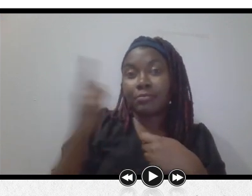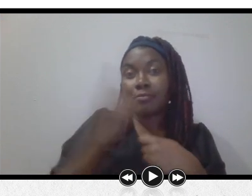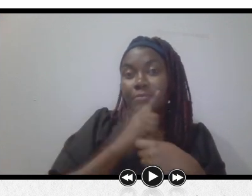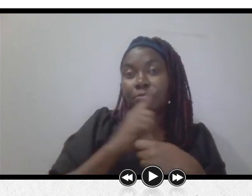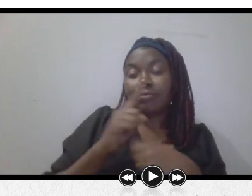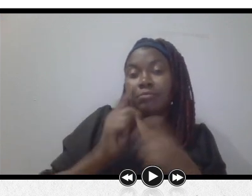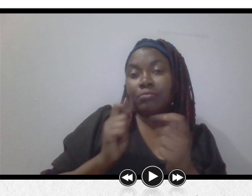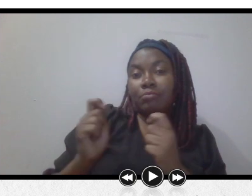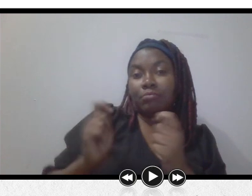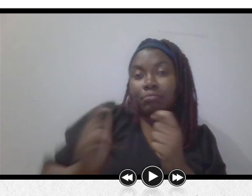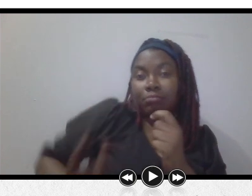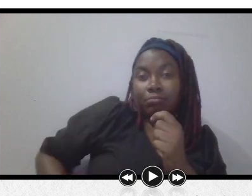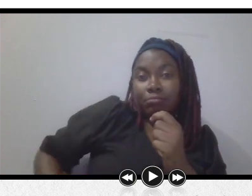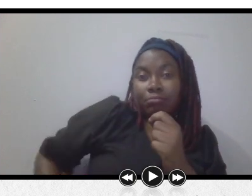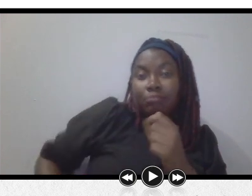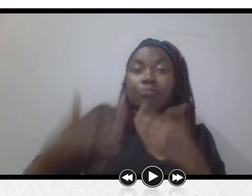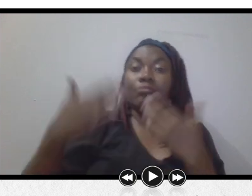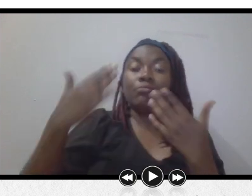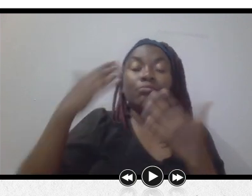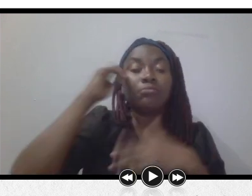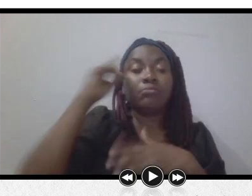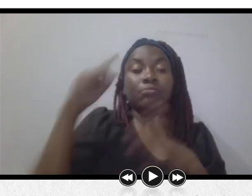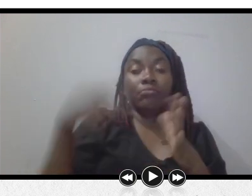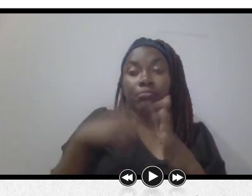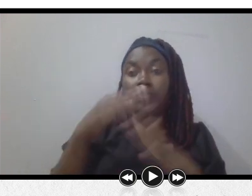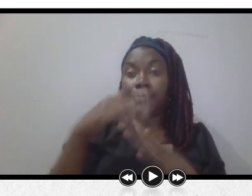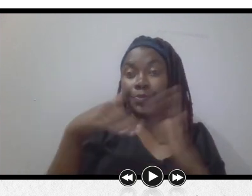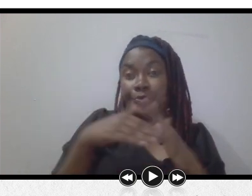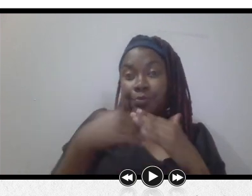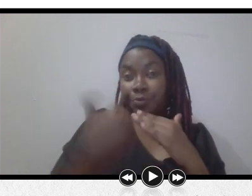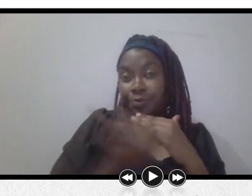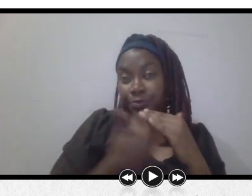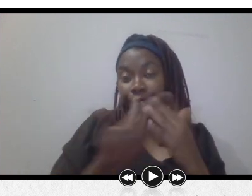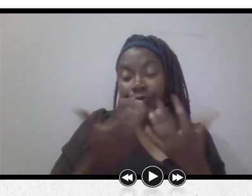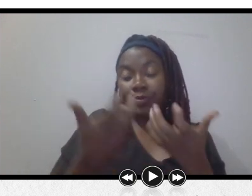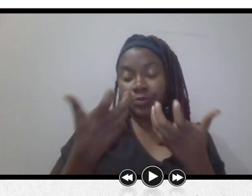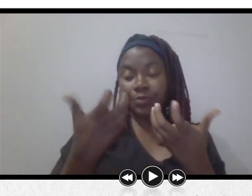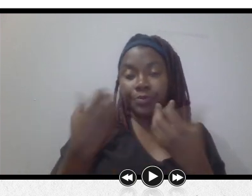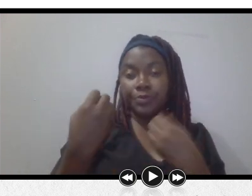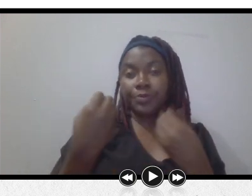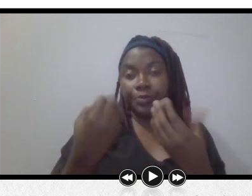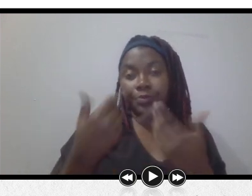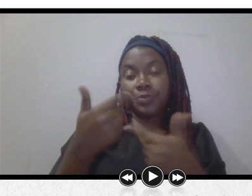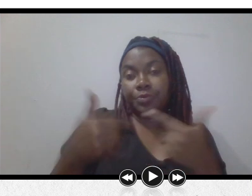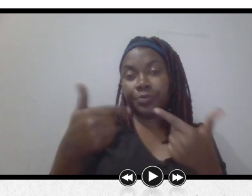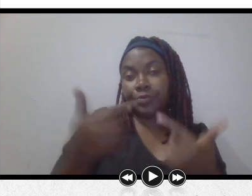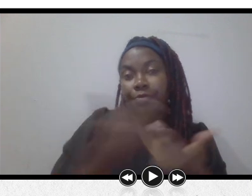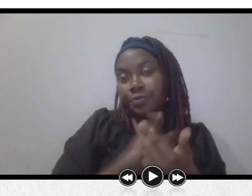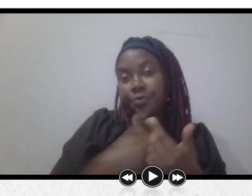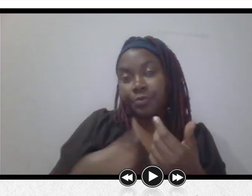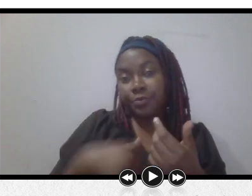das pessoas. E, para tanto, a ideia é que todas as empresas que queiram prestar serviços públicos de água,